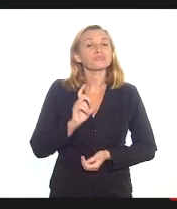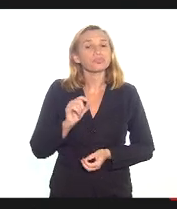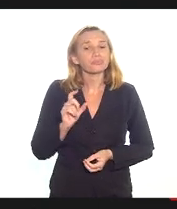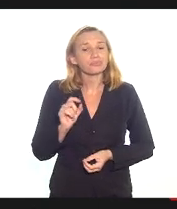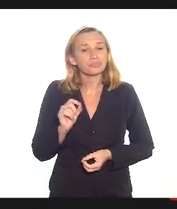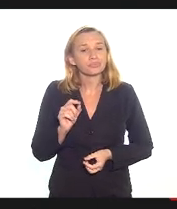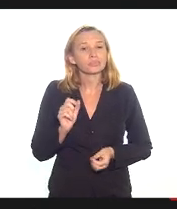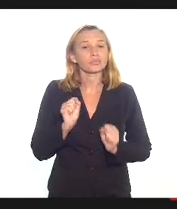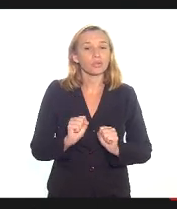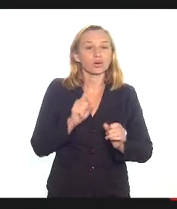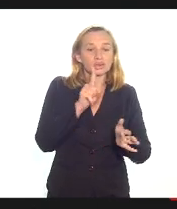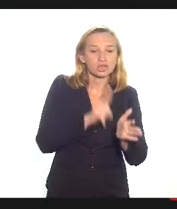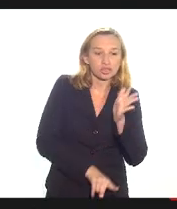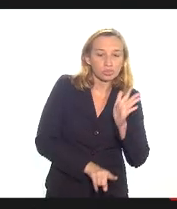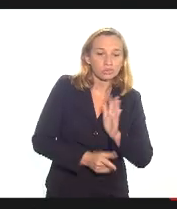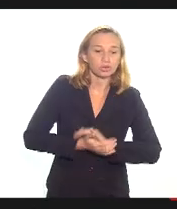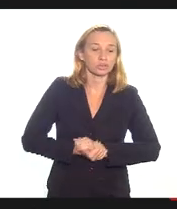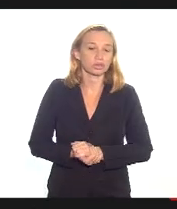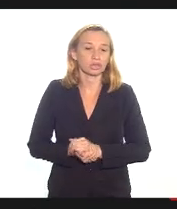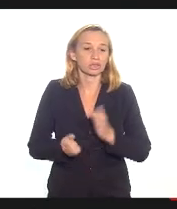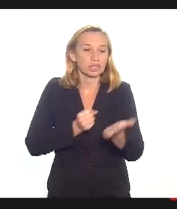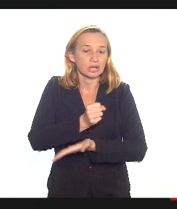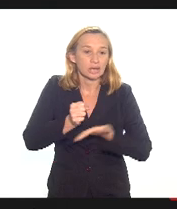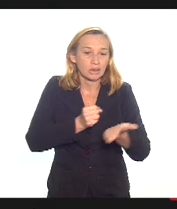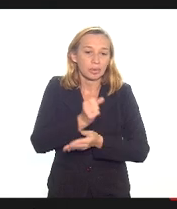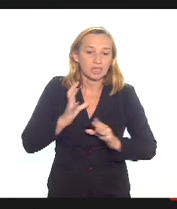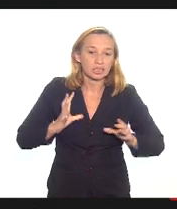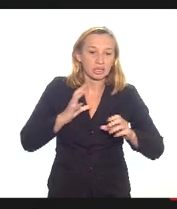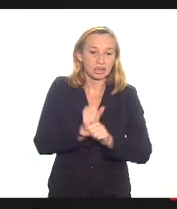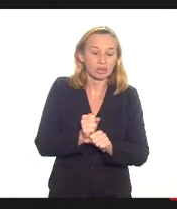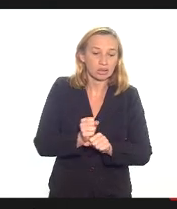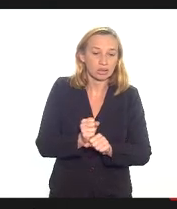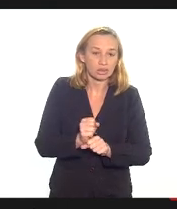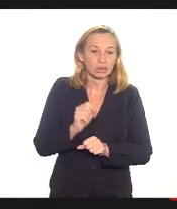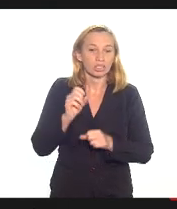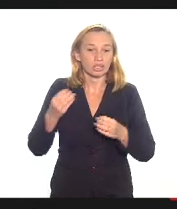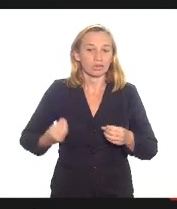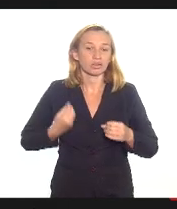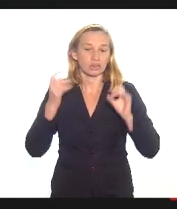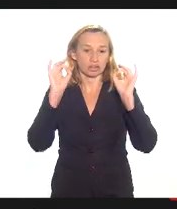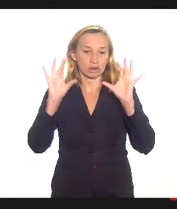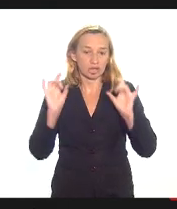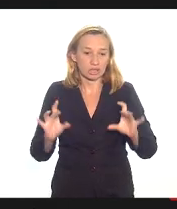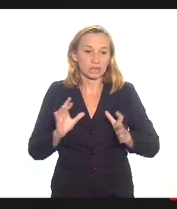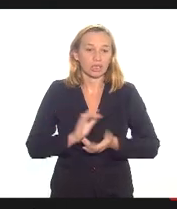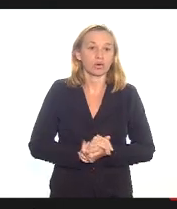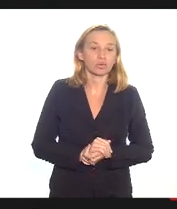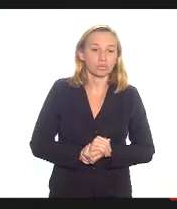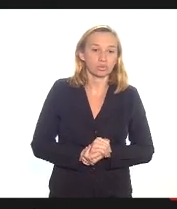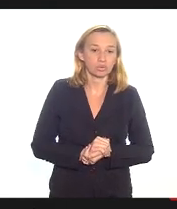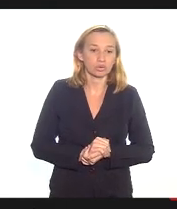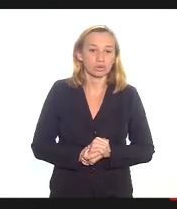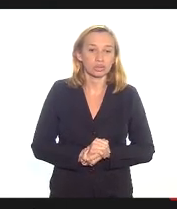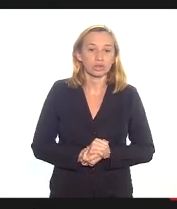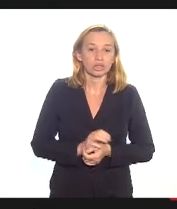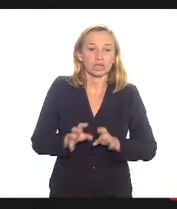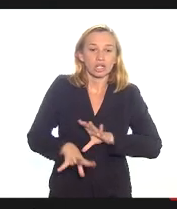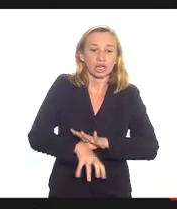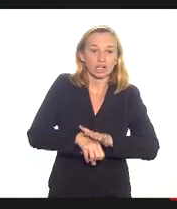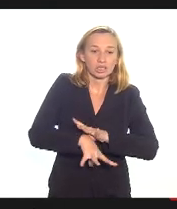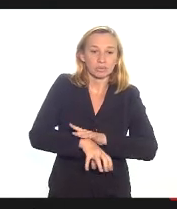ser abatido da base de cálculo da participação especial no que diz respeito à